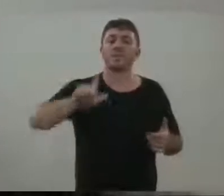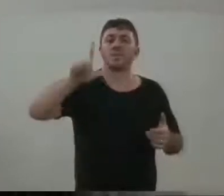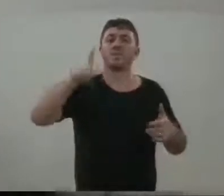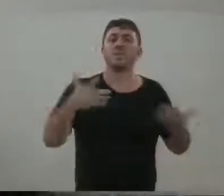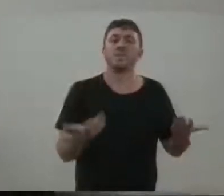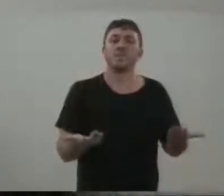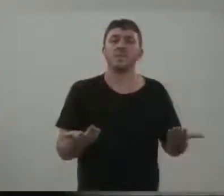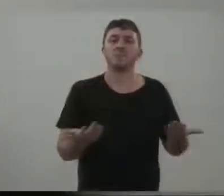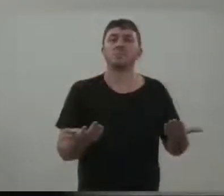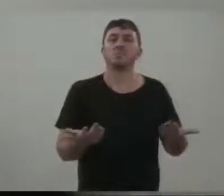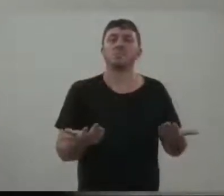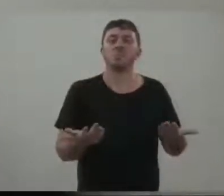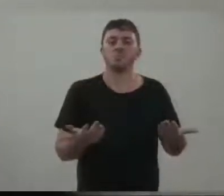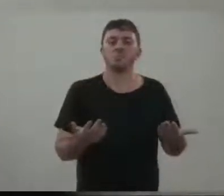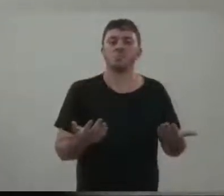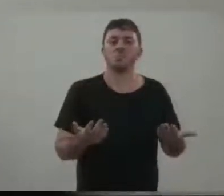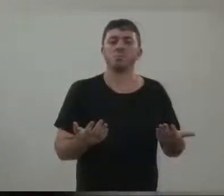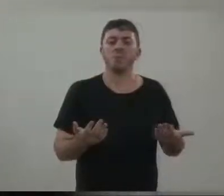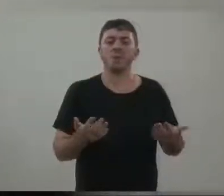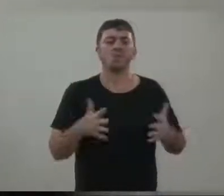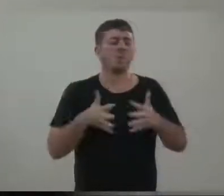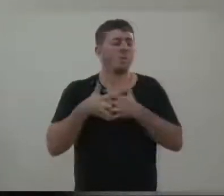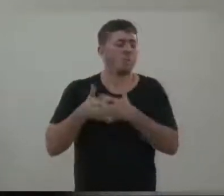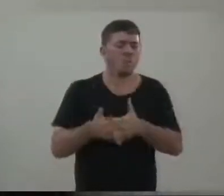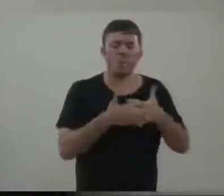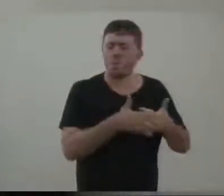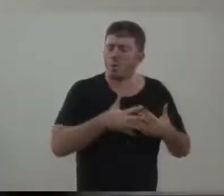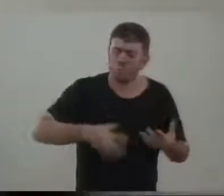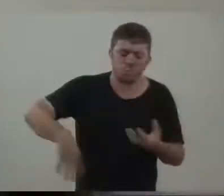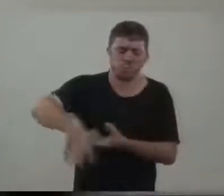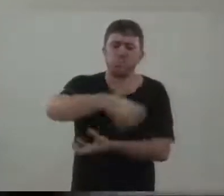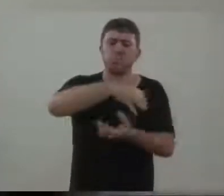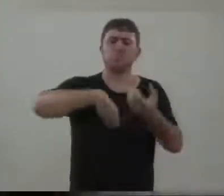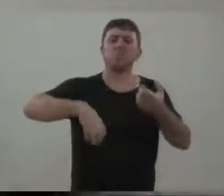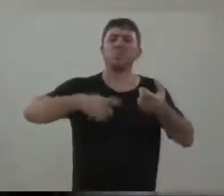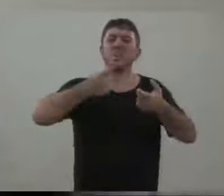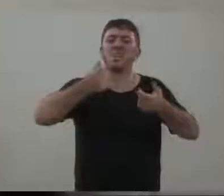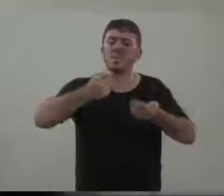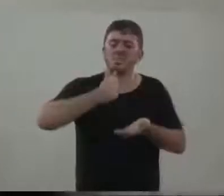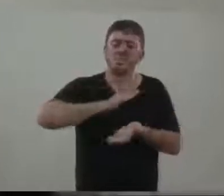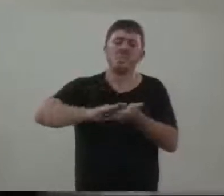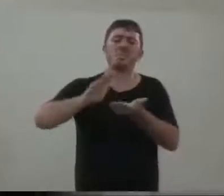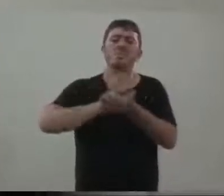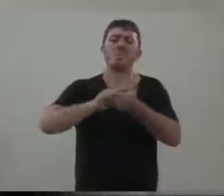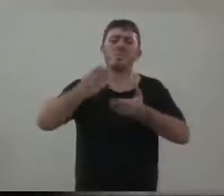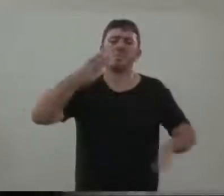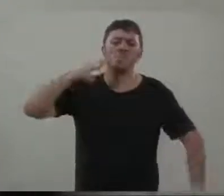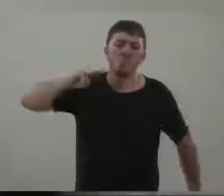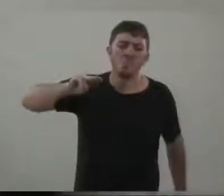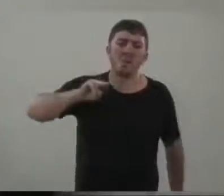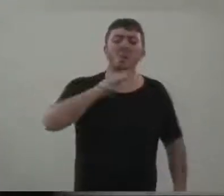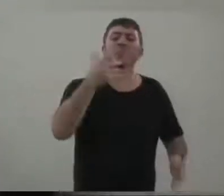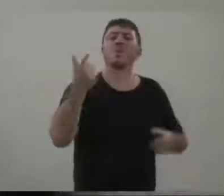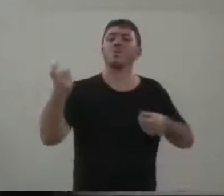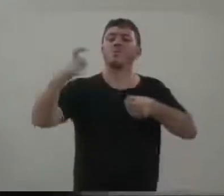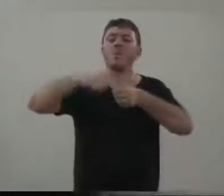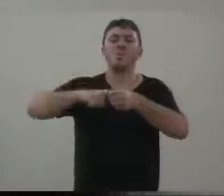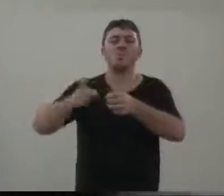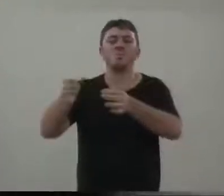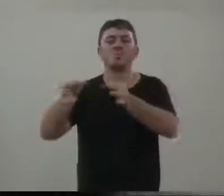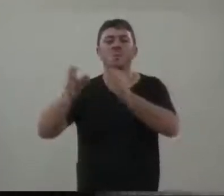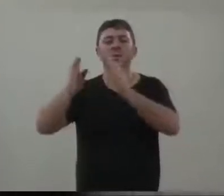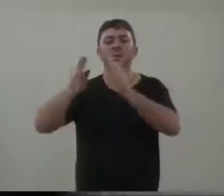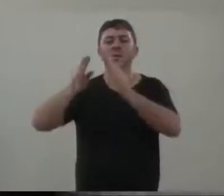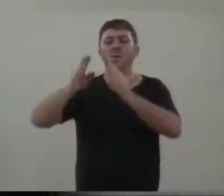também aberta, aquela confusão toda, gastou muitos milhões, rios de dinheiro, né, para reorganizar a Santa Casa,